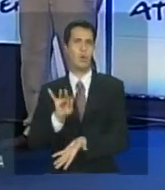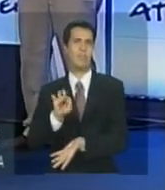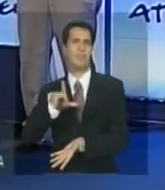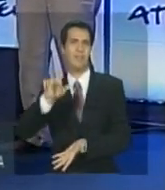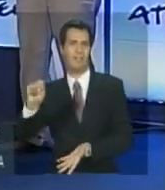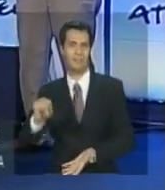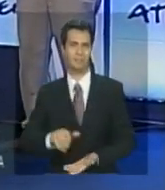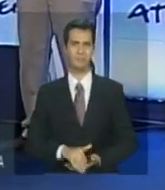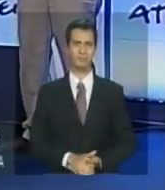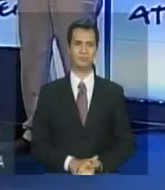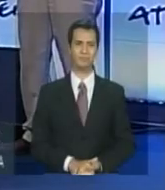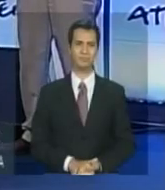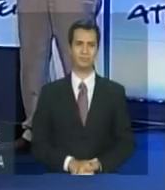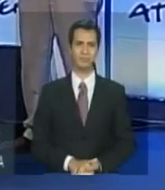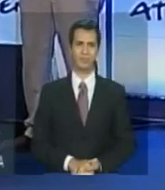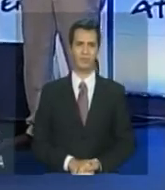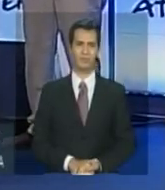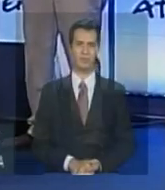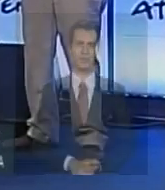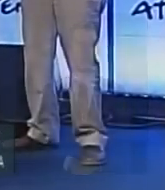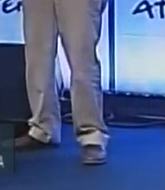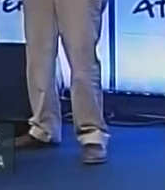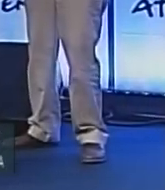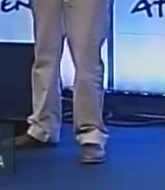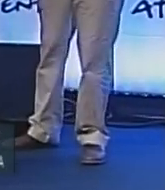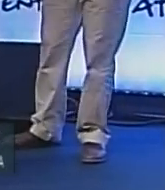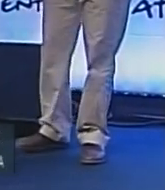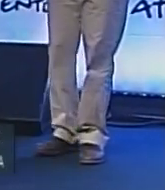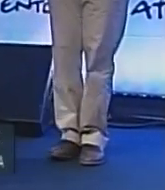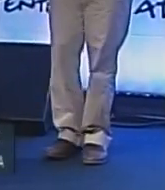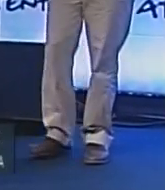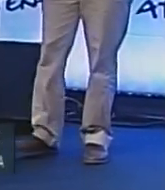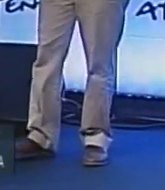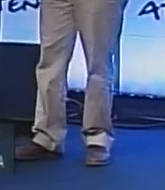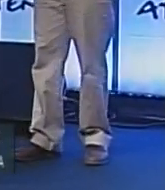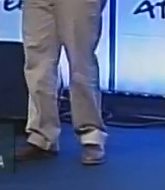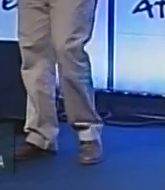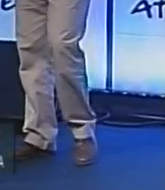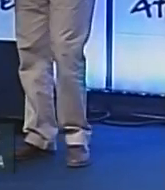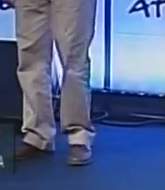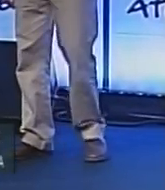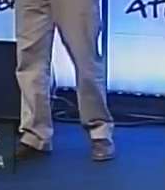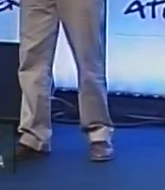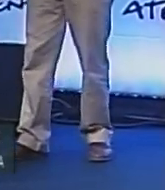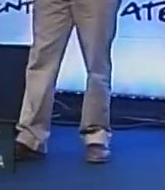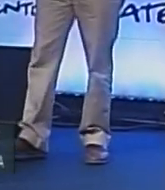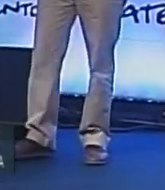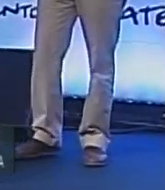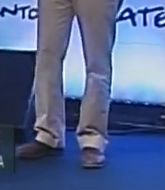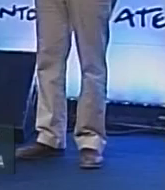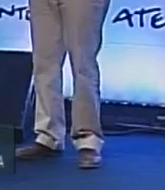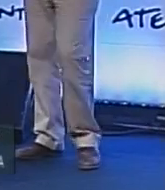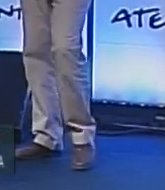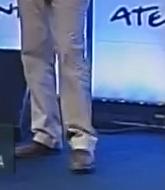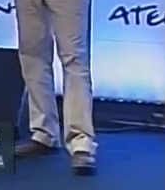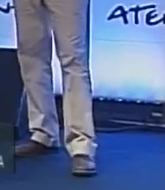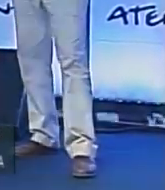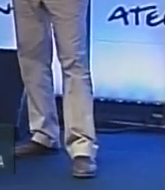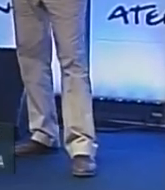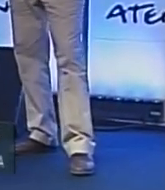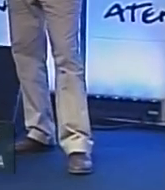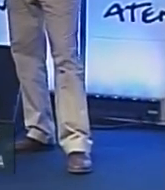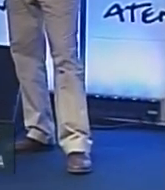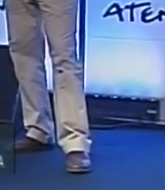Serrano, que integram a alma do país. Né? Esse país é complexo, esse país tem